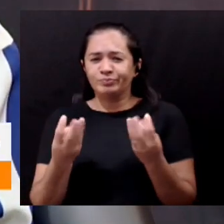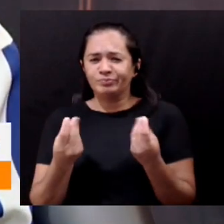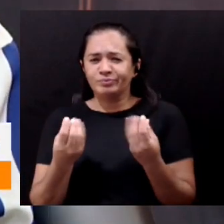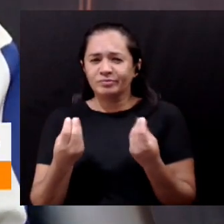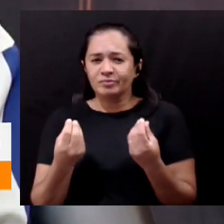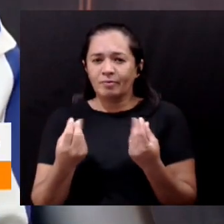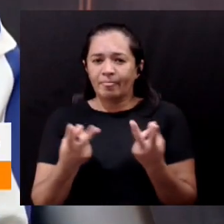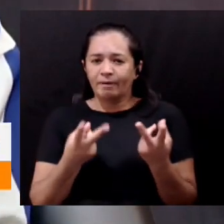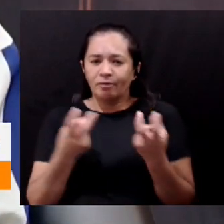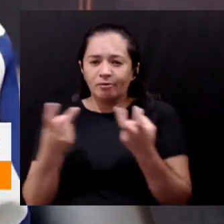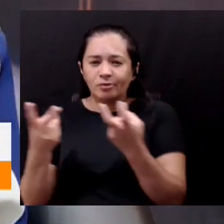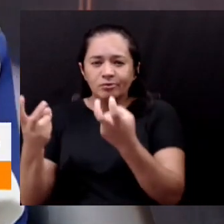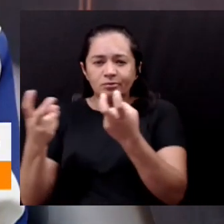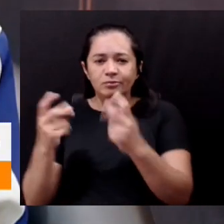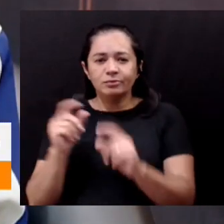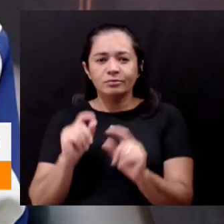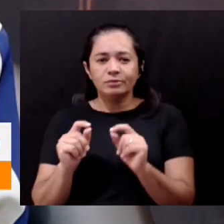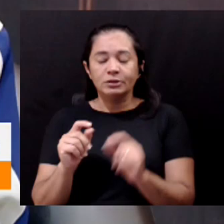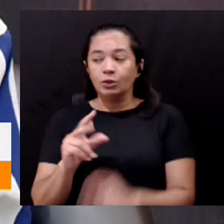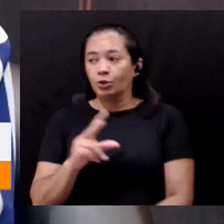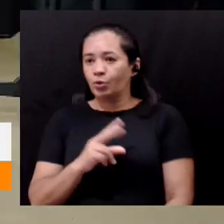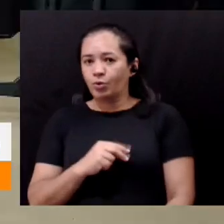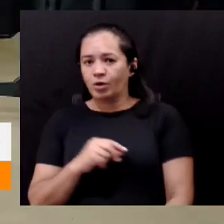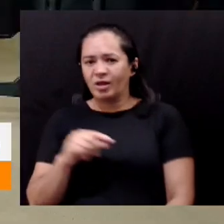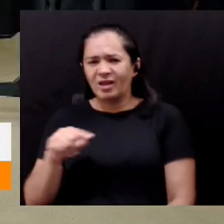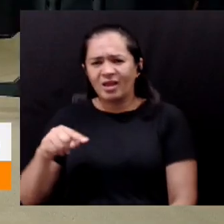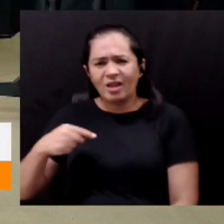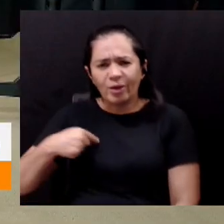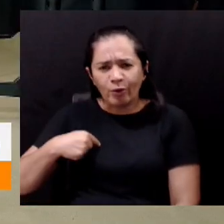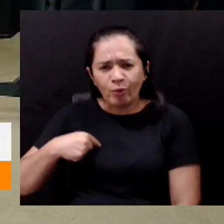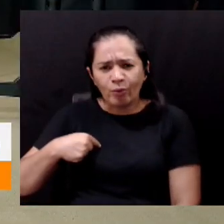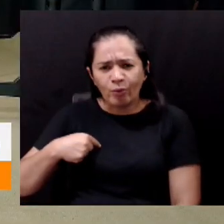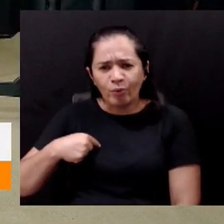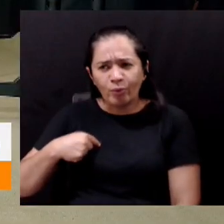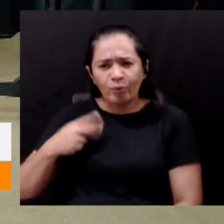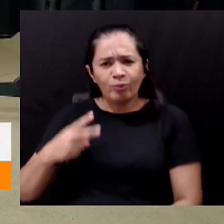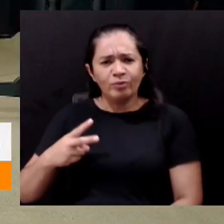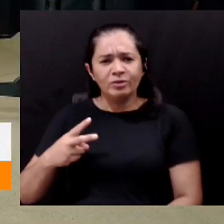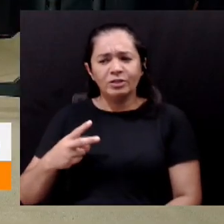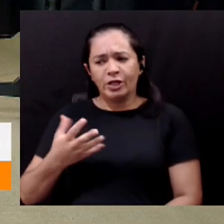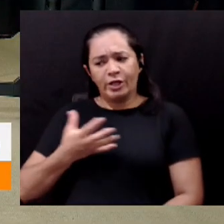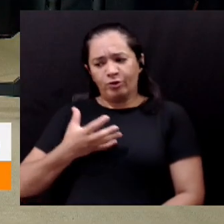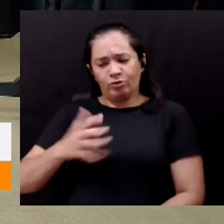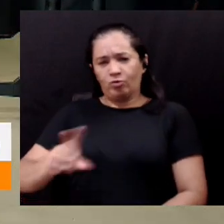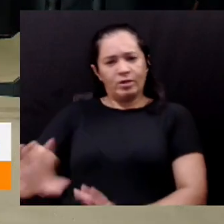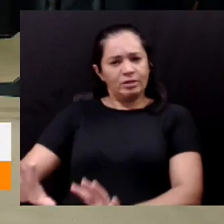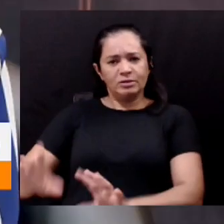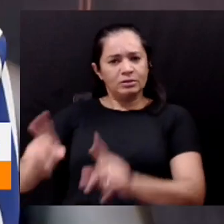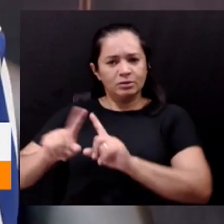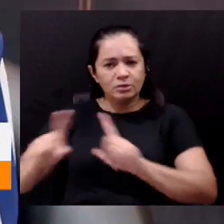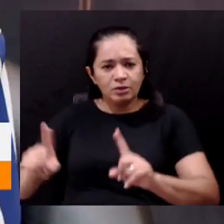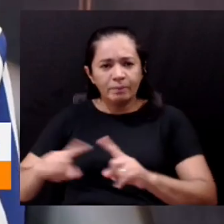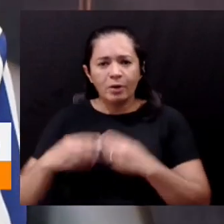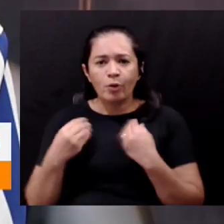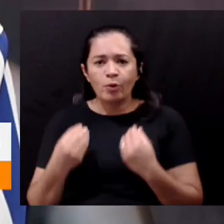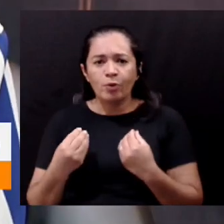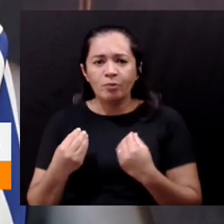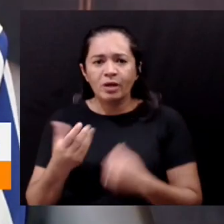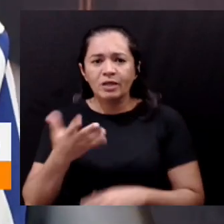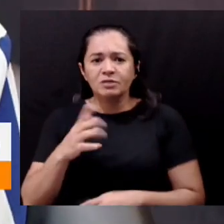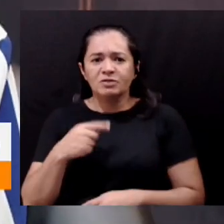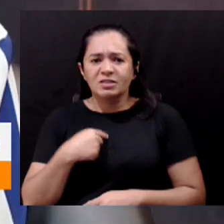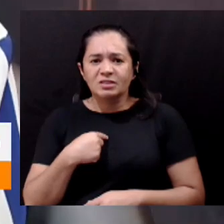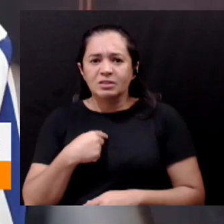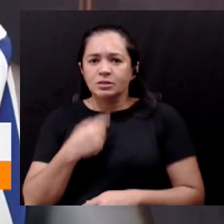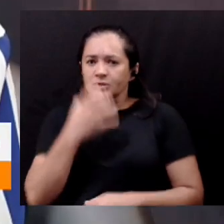percepções de que: "Puxa vida, mas isso sou eu mesmo? Ai, mas eu Exatamente. não queria ser Aham, assim, é né. isso Nossa, será mesmo. que" às vezes eu fico com raiva,